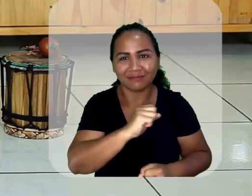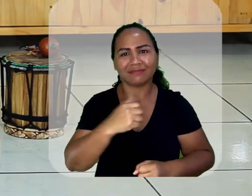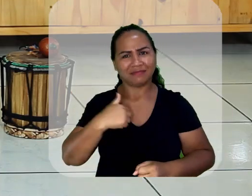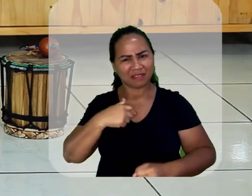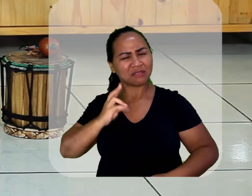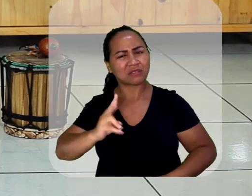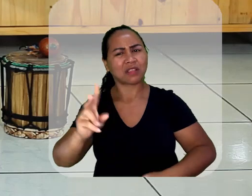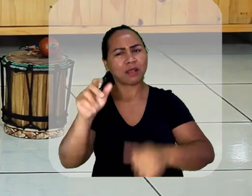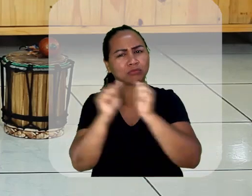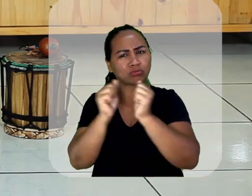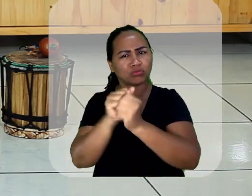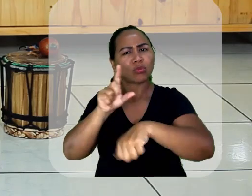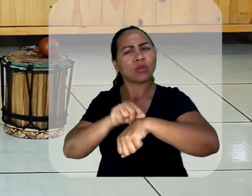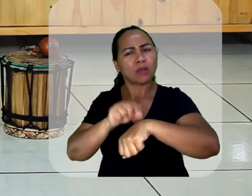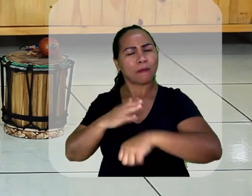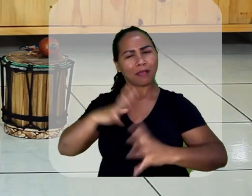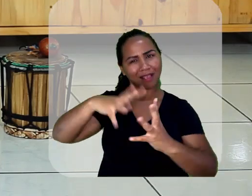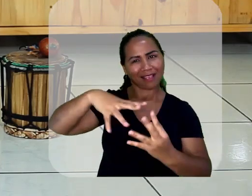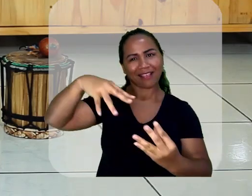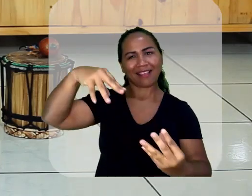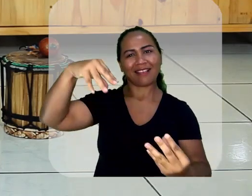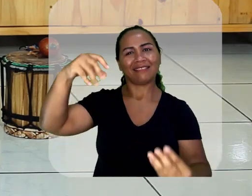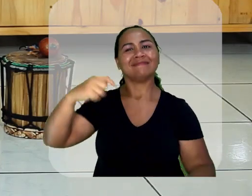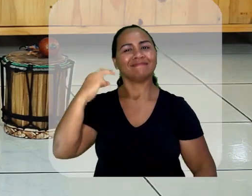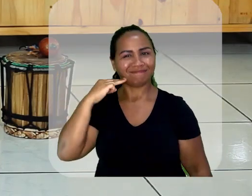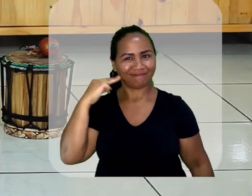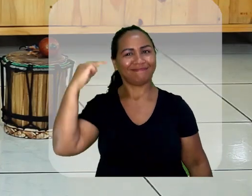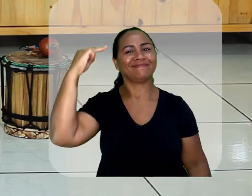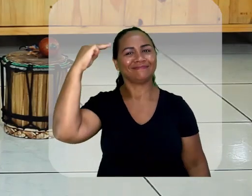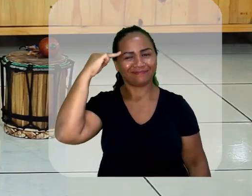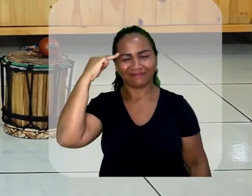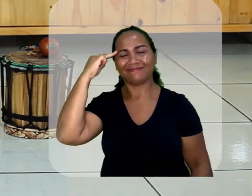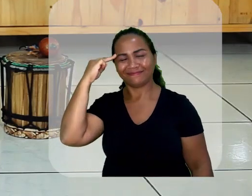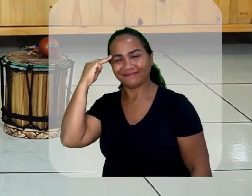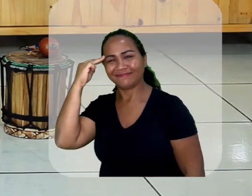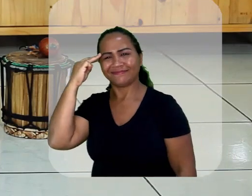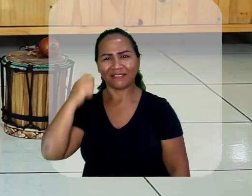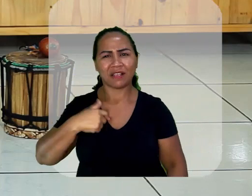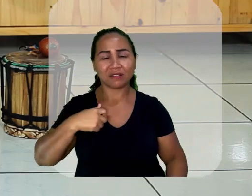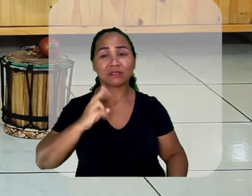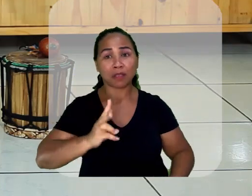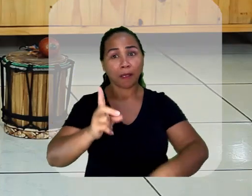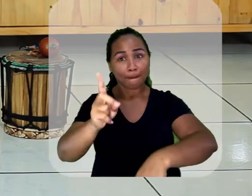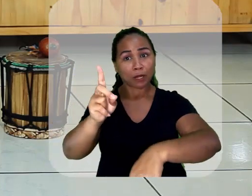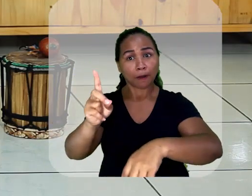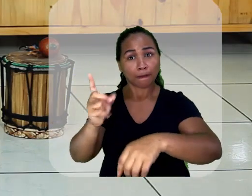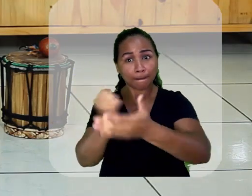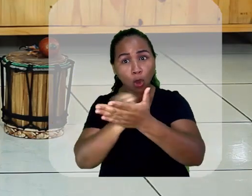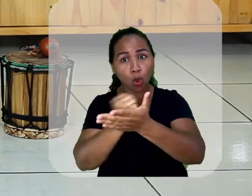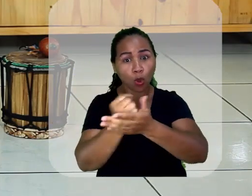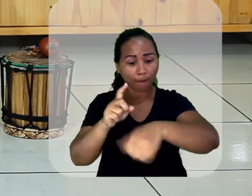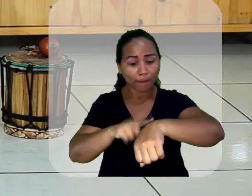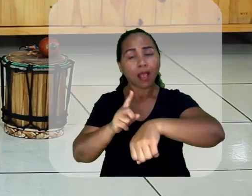No colo do tempo eu sigo, minha alma apresentei o flor do tempo madurado. Ando sempre com o tempo, contra ele